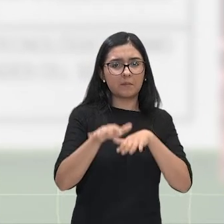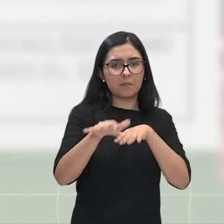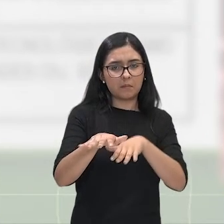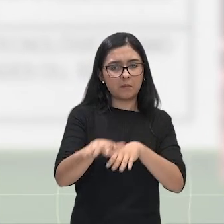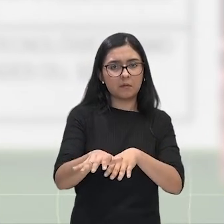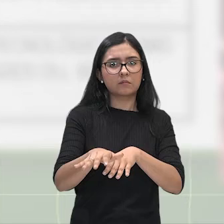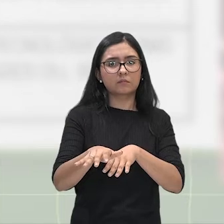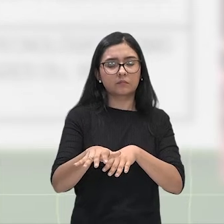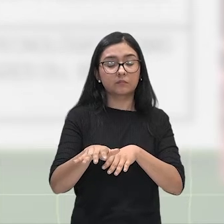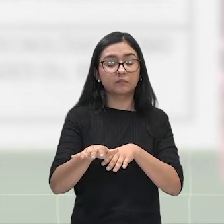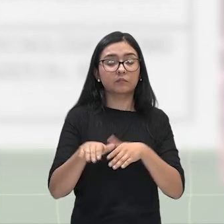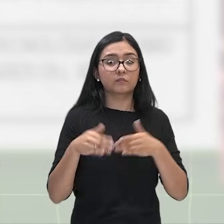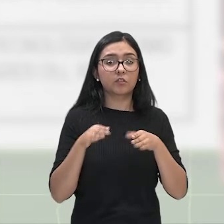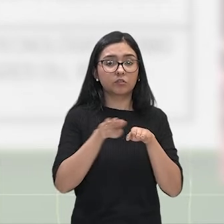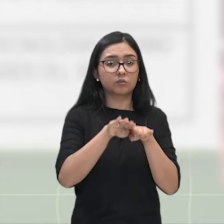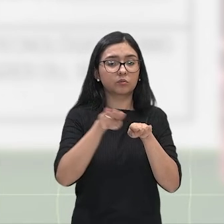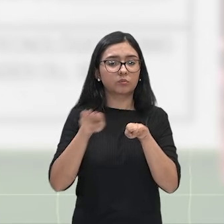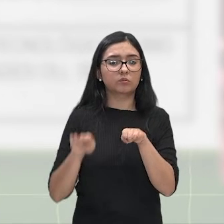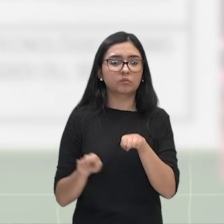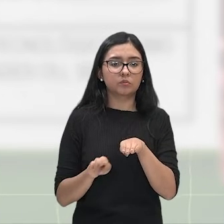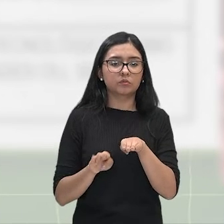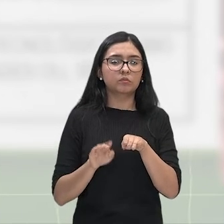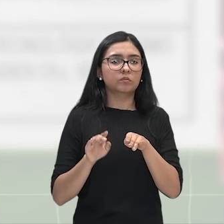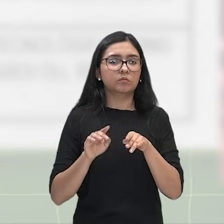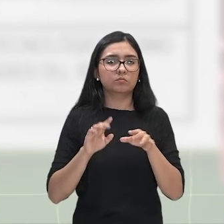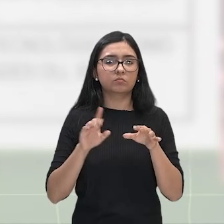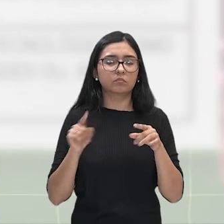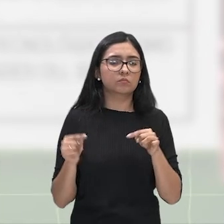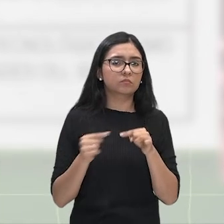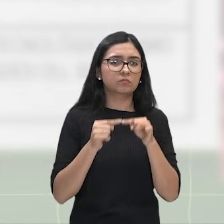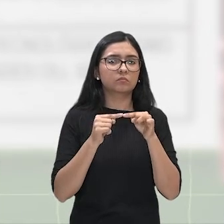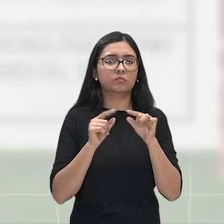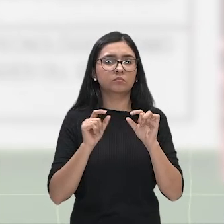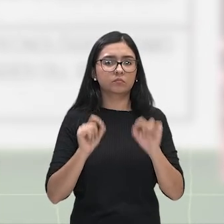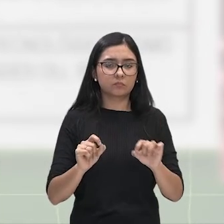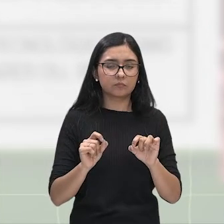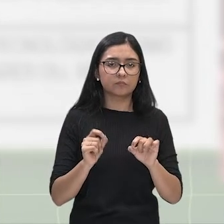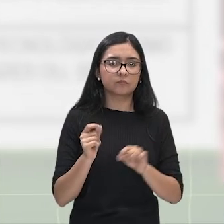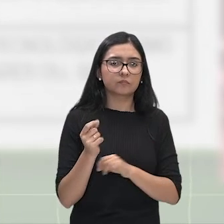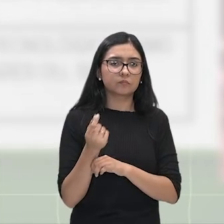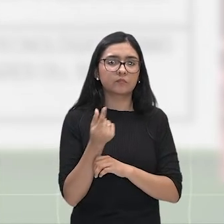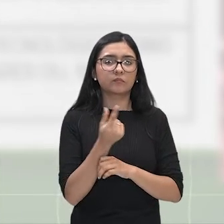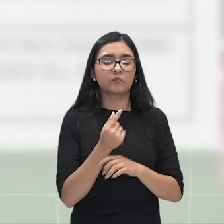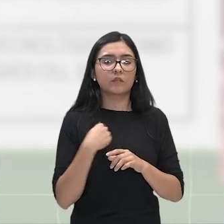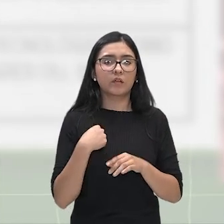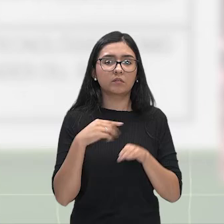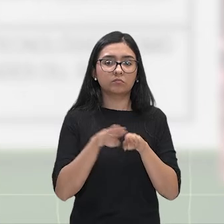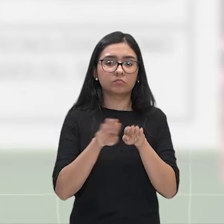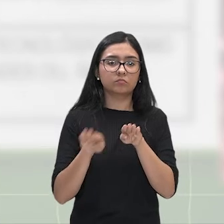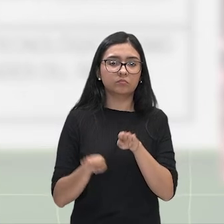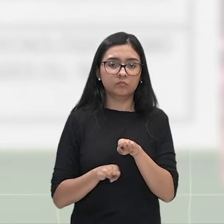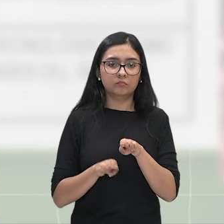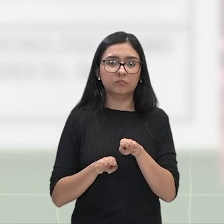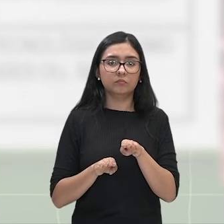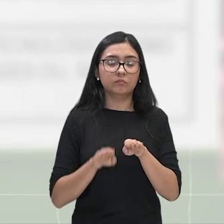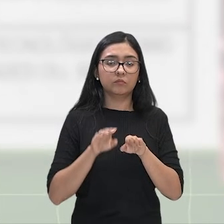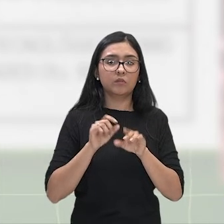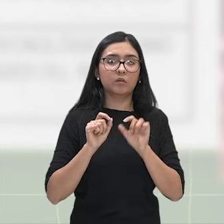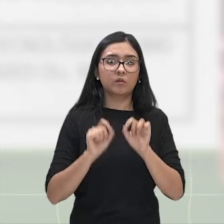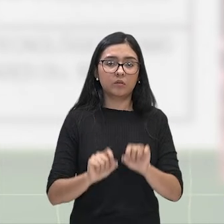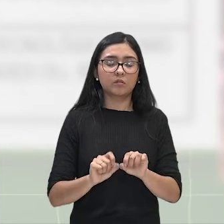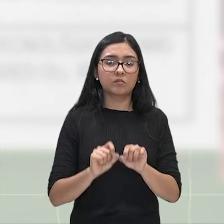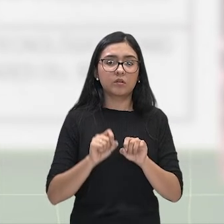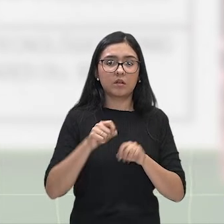manifestações. Essas desigualdades estão ligadas à distribuição desigual de